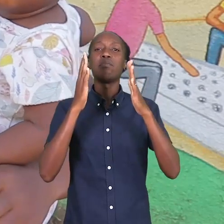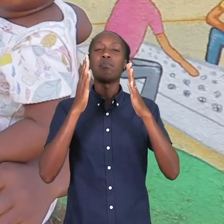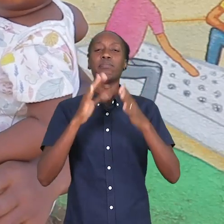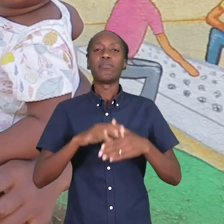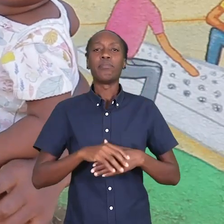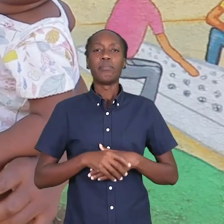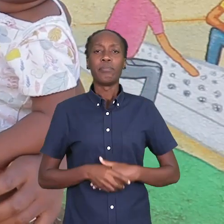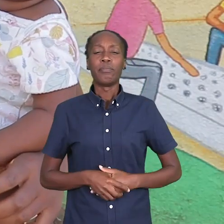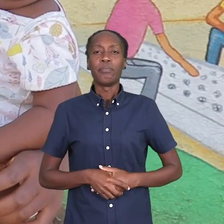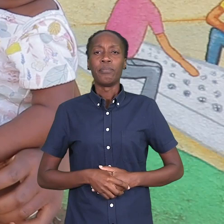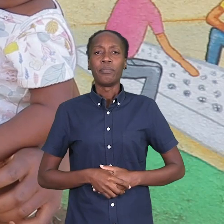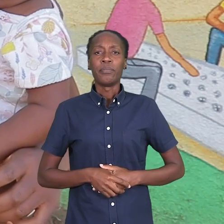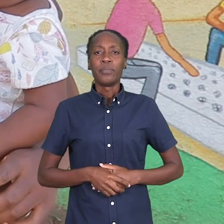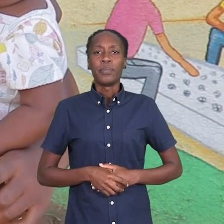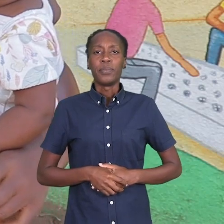vida.